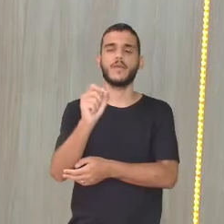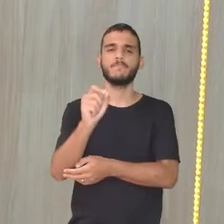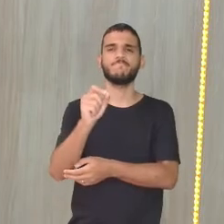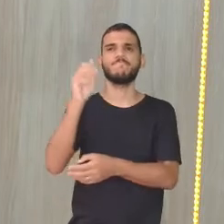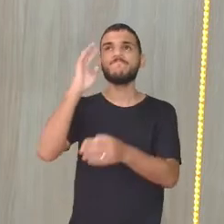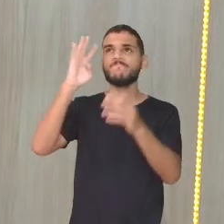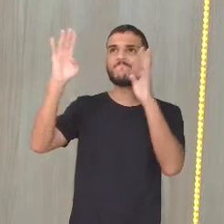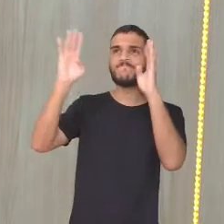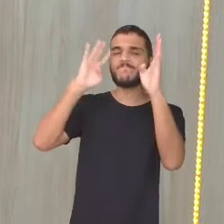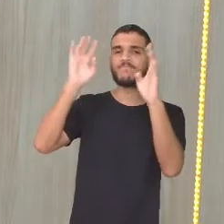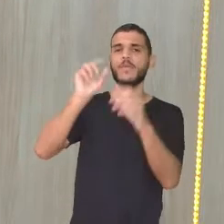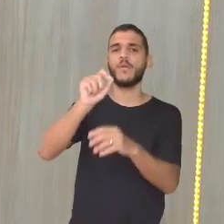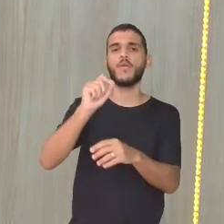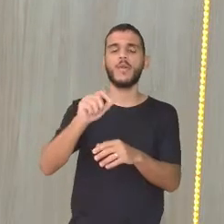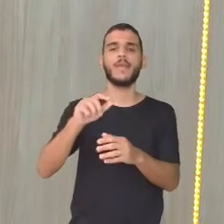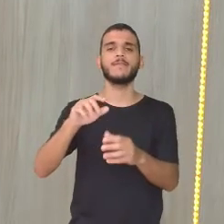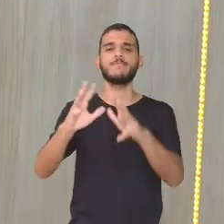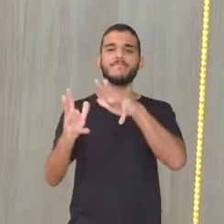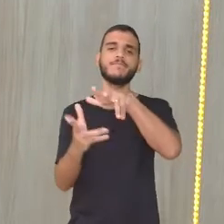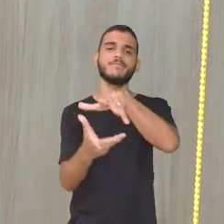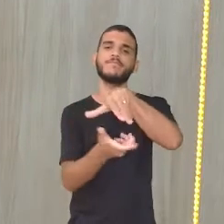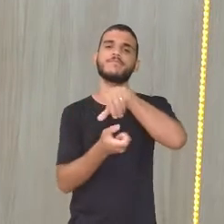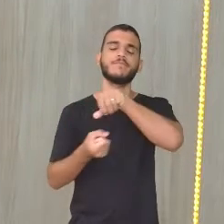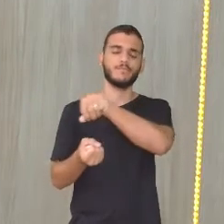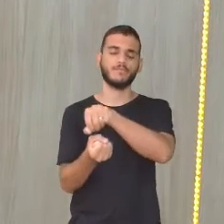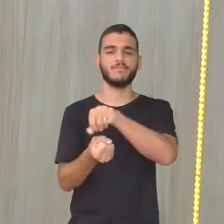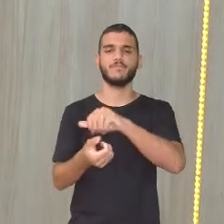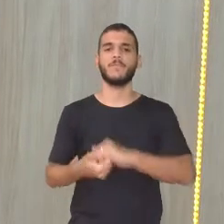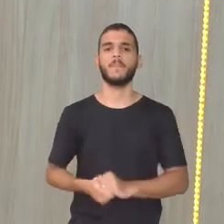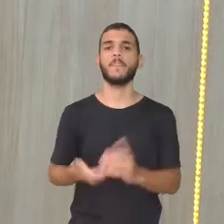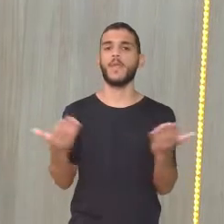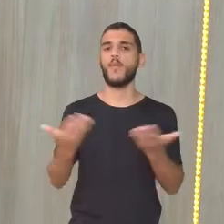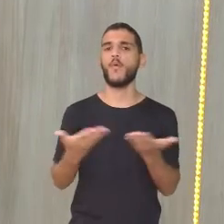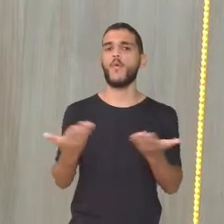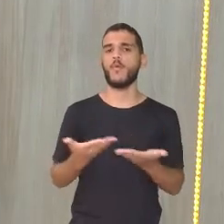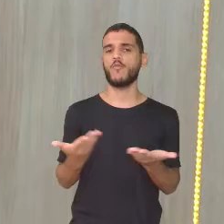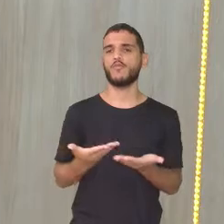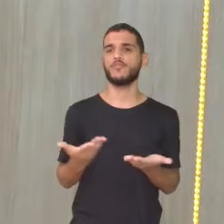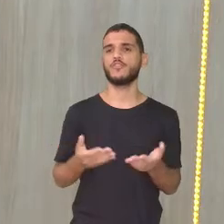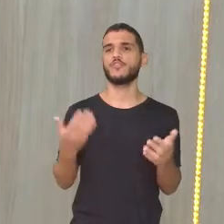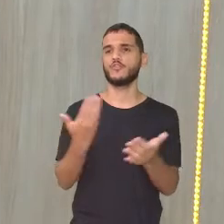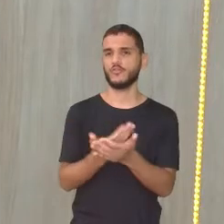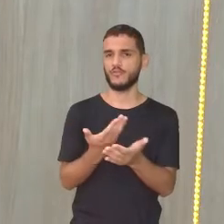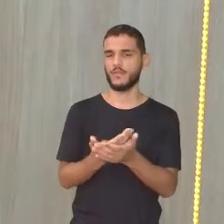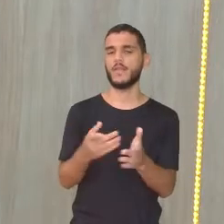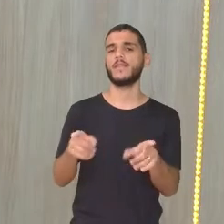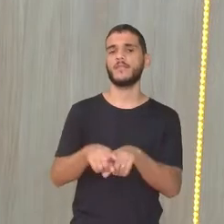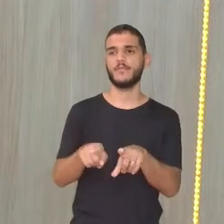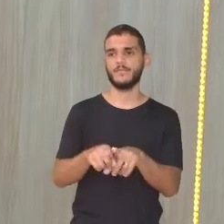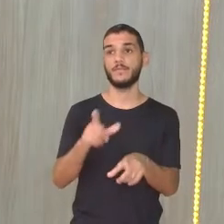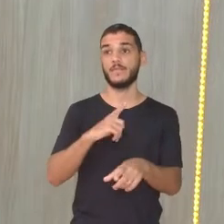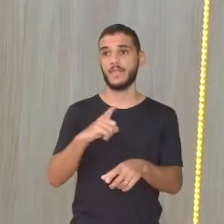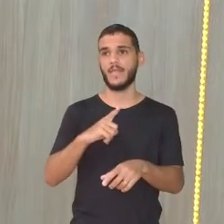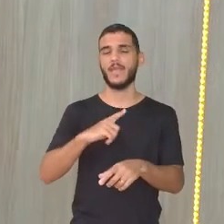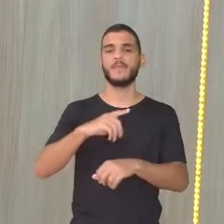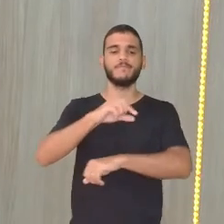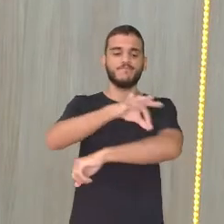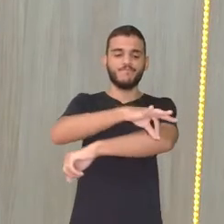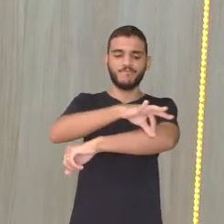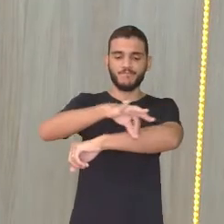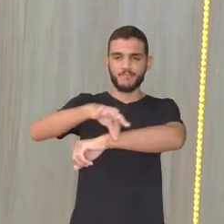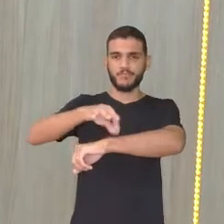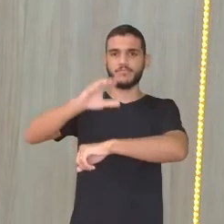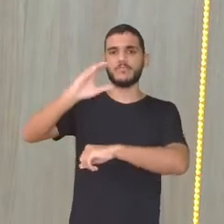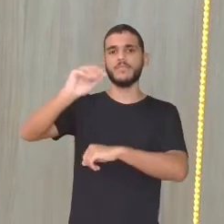a sustentabilidade. Então, hoje a gente vai se aproximar disso. Né? Vocês lembram que existe a escala cartográfica, né, que é aquela escala